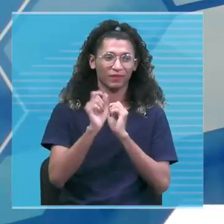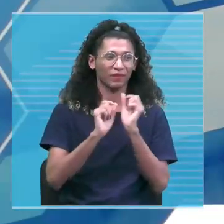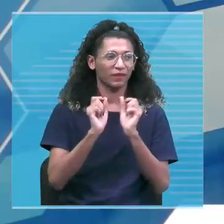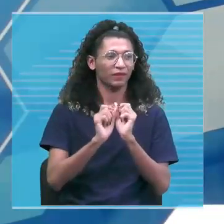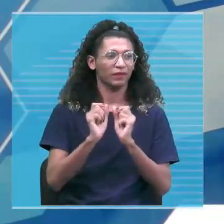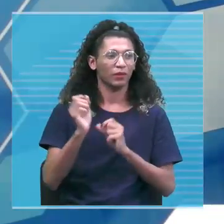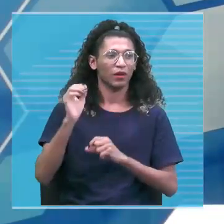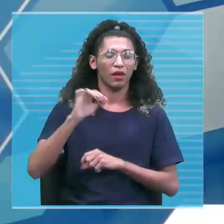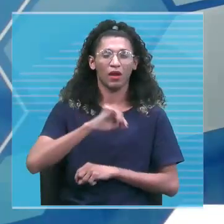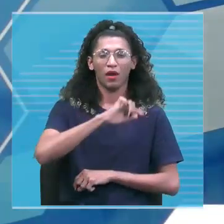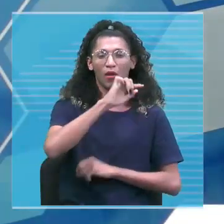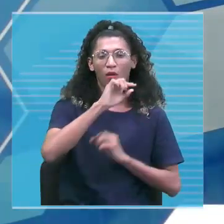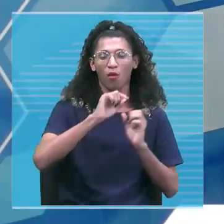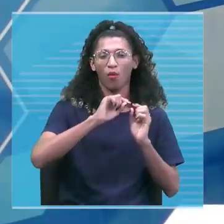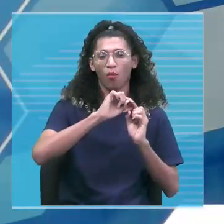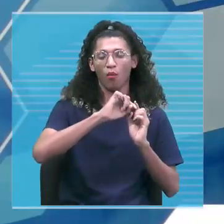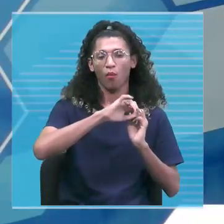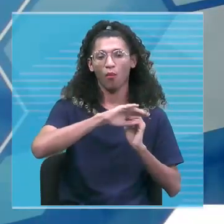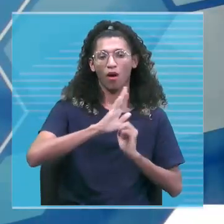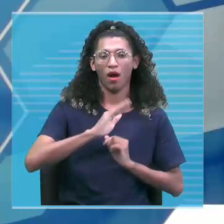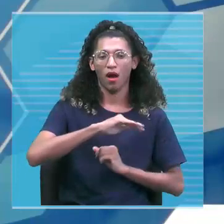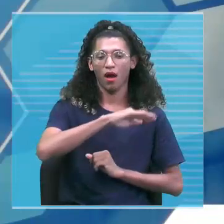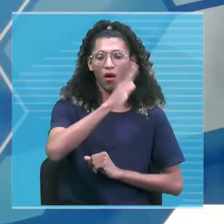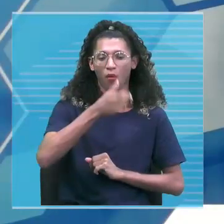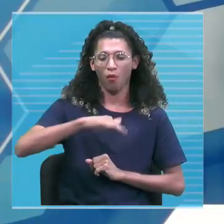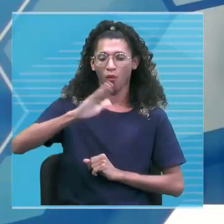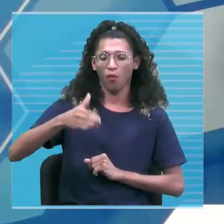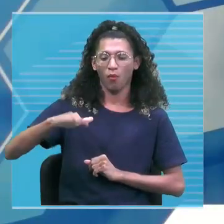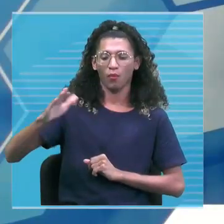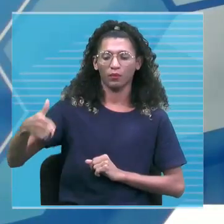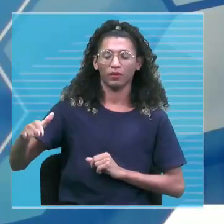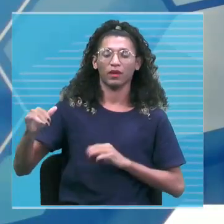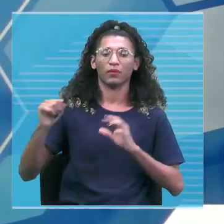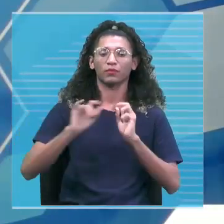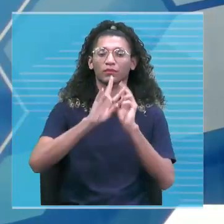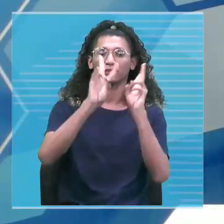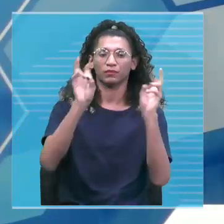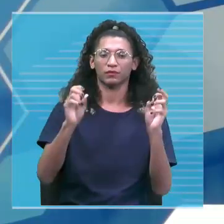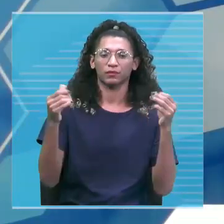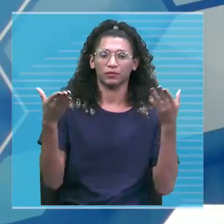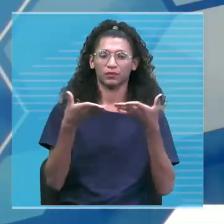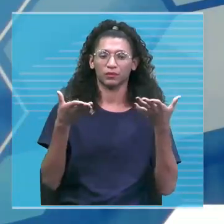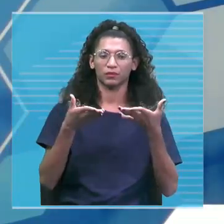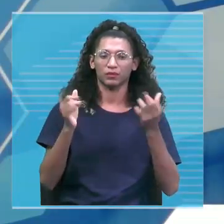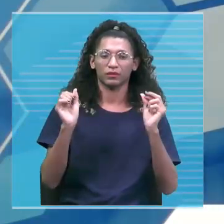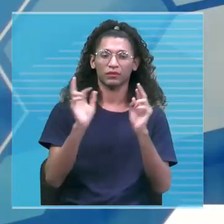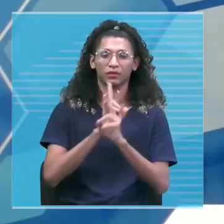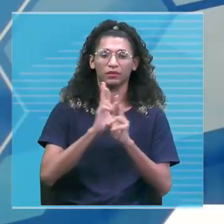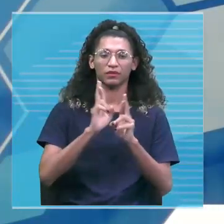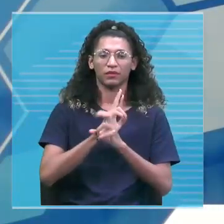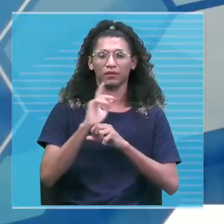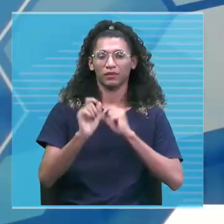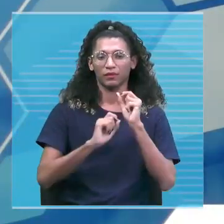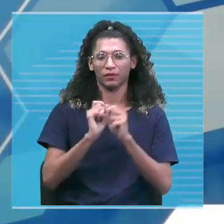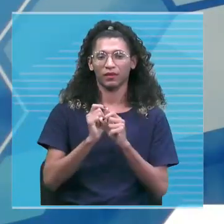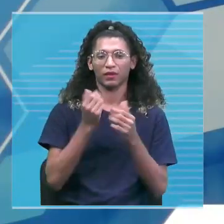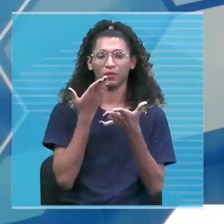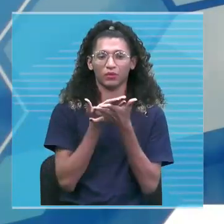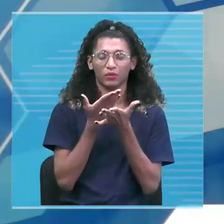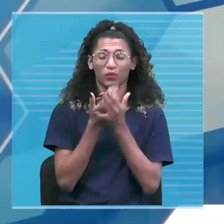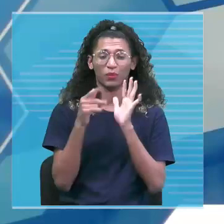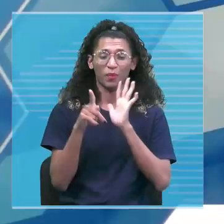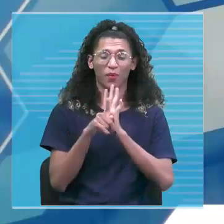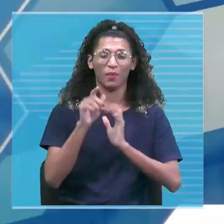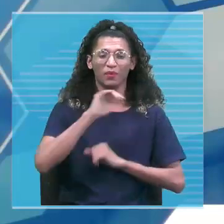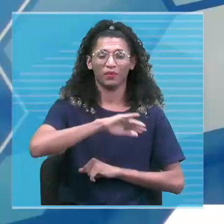ondulatória nosso tema de hoje vai estar associado ao estudo das